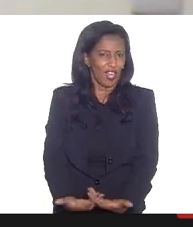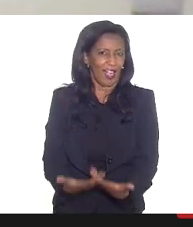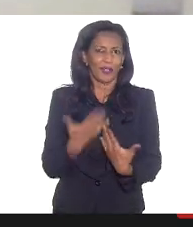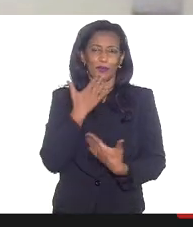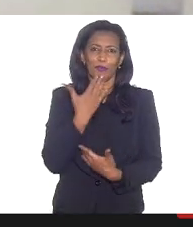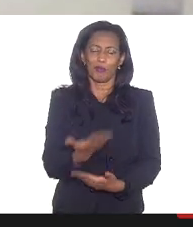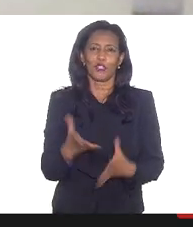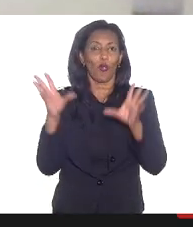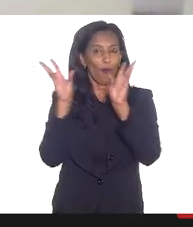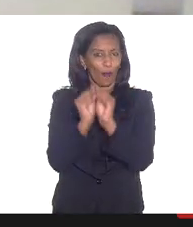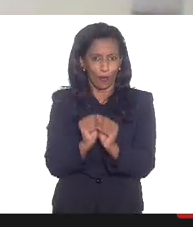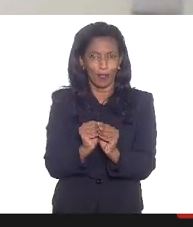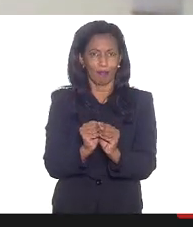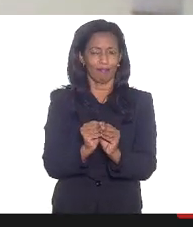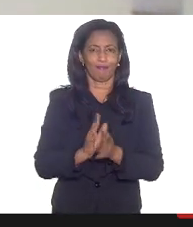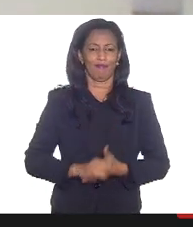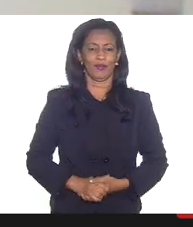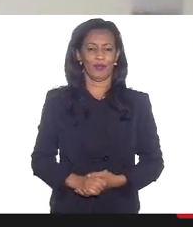pedir para concluir.